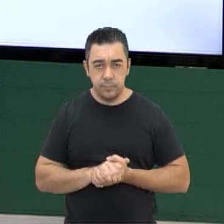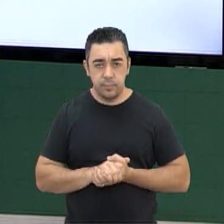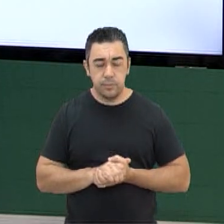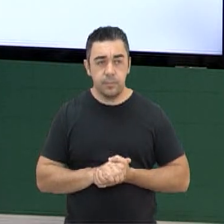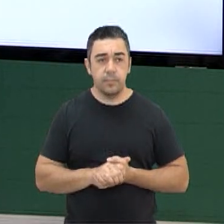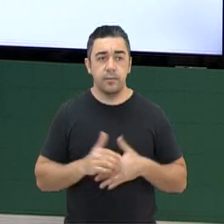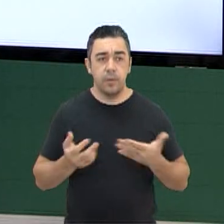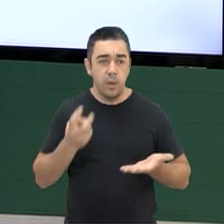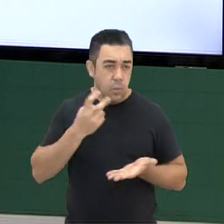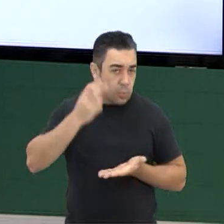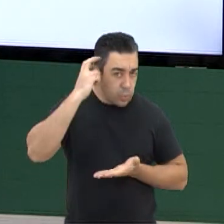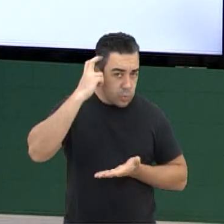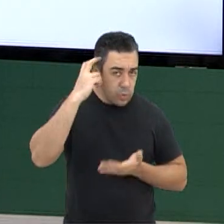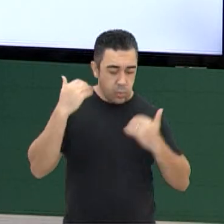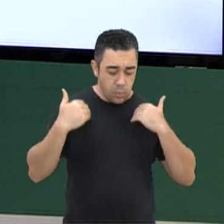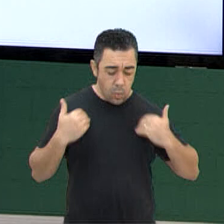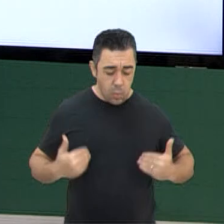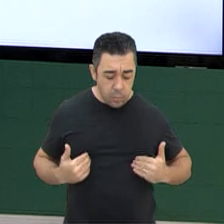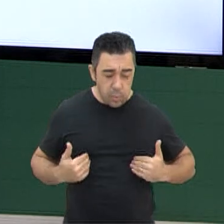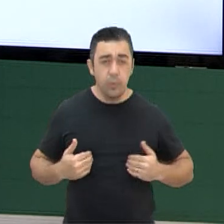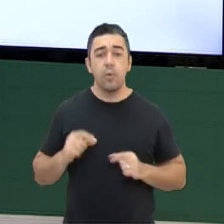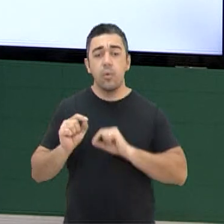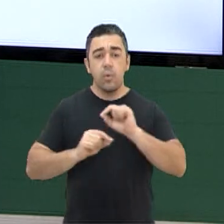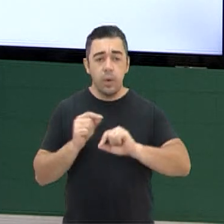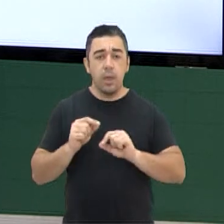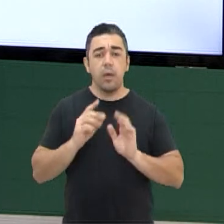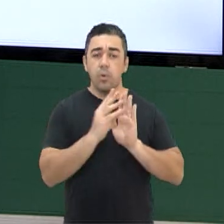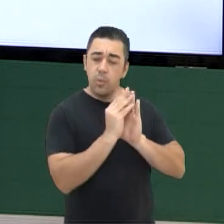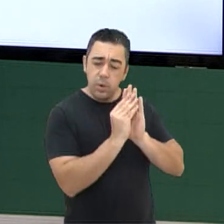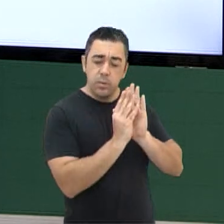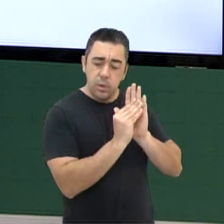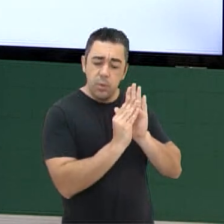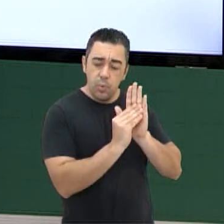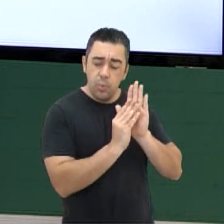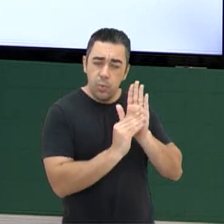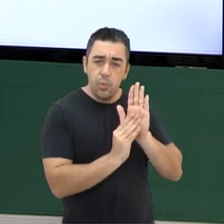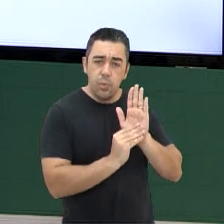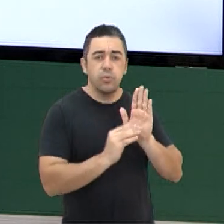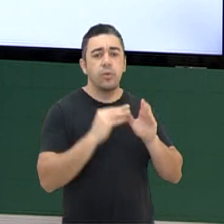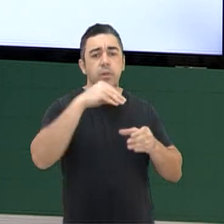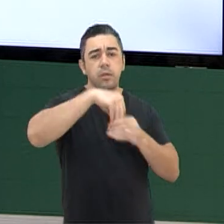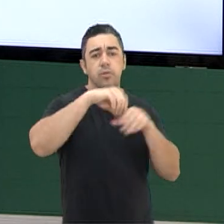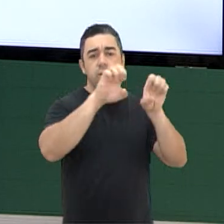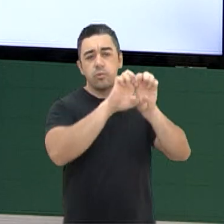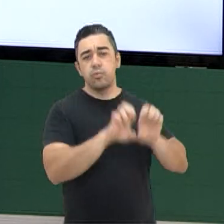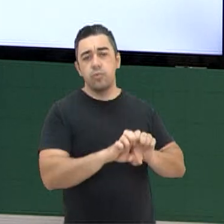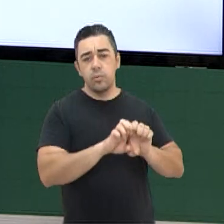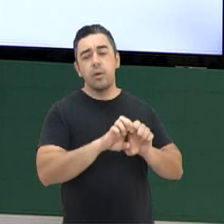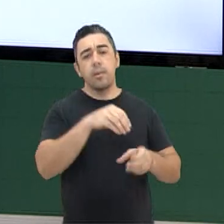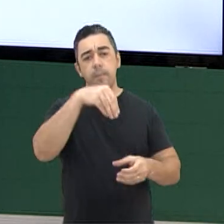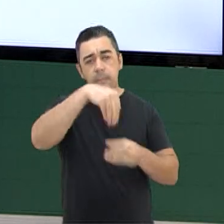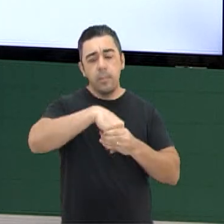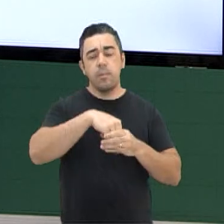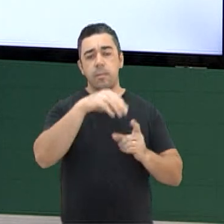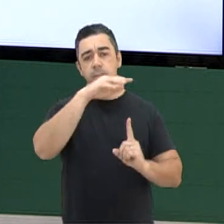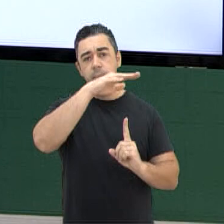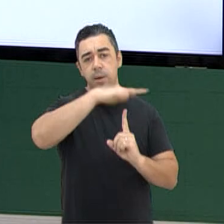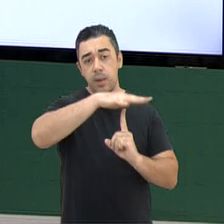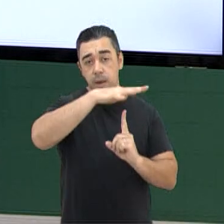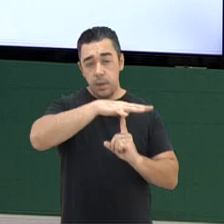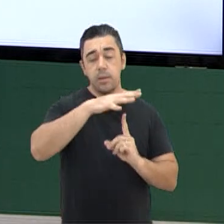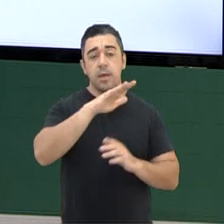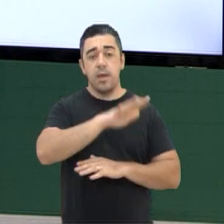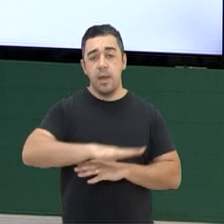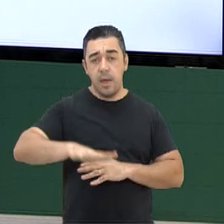E essa cultura corporal é que vai fazer parte dos conteúdos estruturantes aqui no estado do Paraná, nos conteúdos da